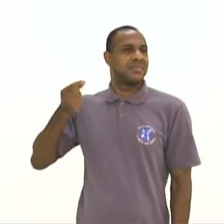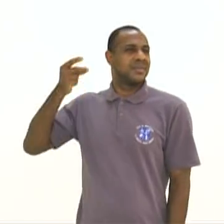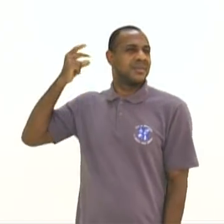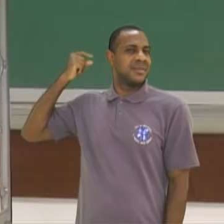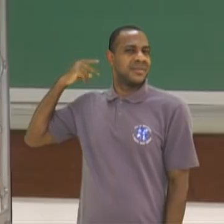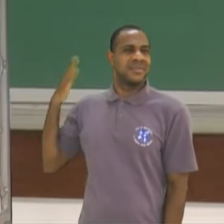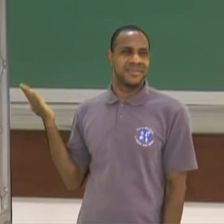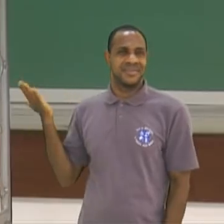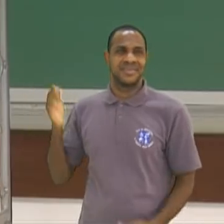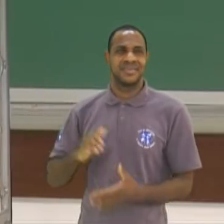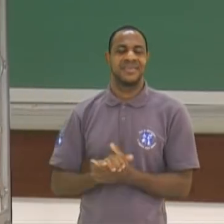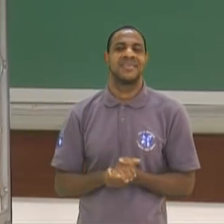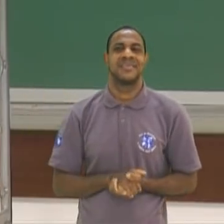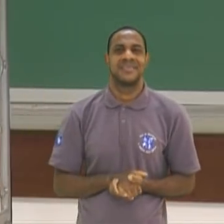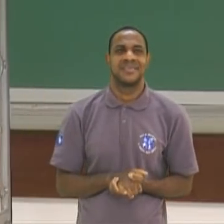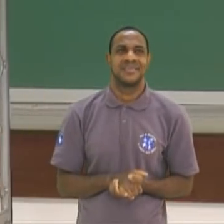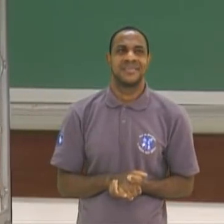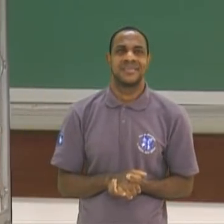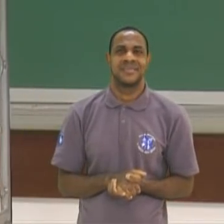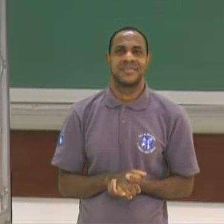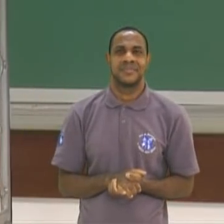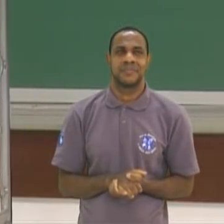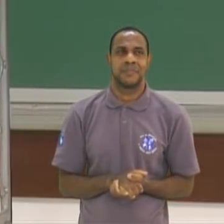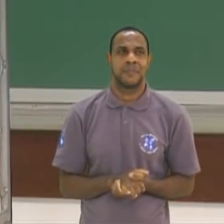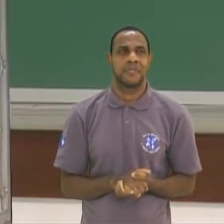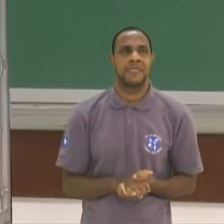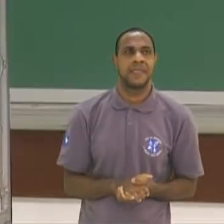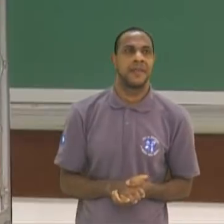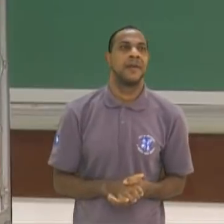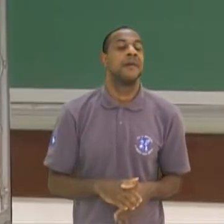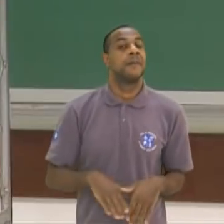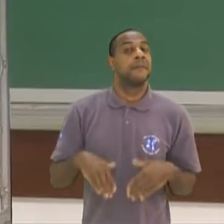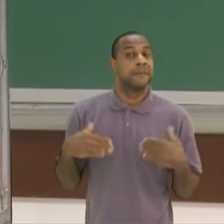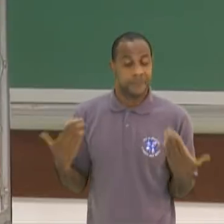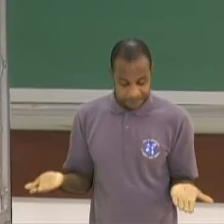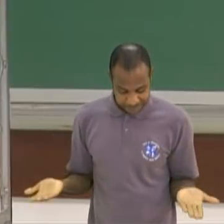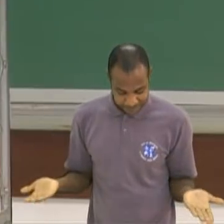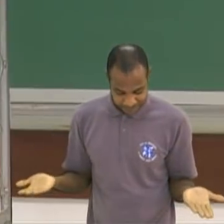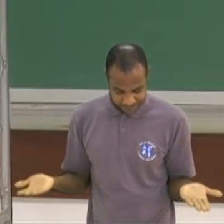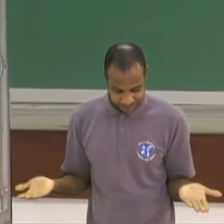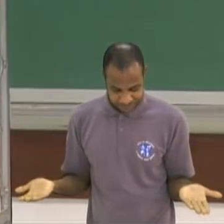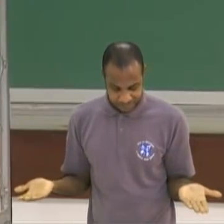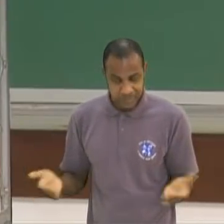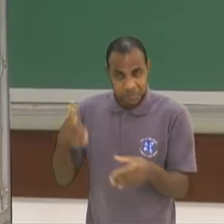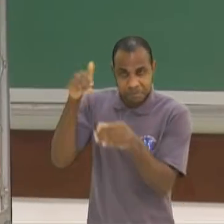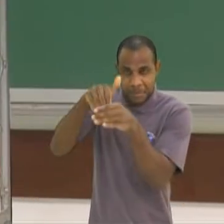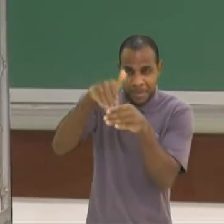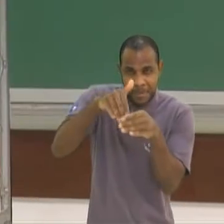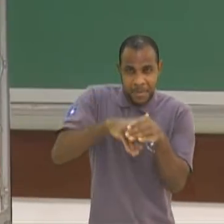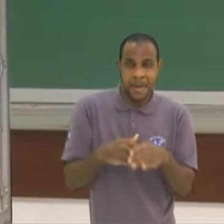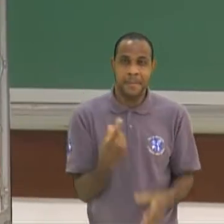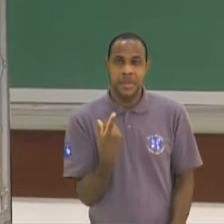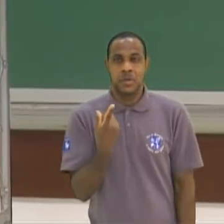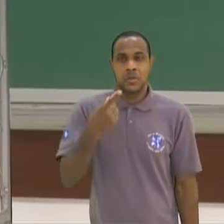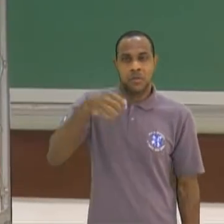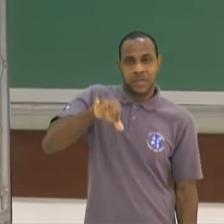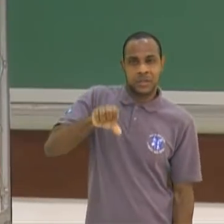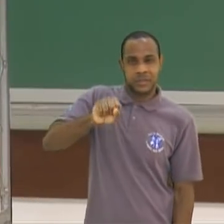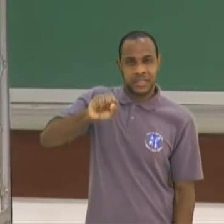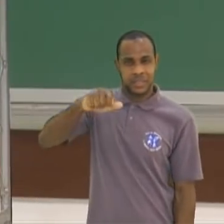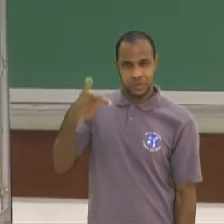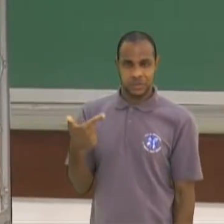do ressurgimento desses partidos. Nas eleições de 1982,